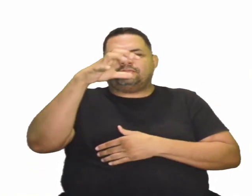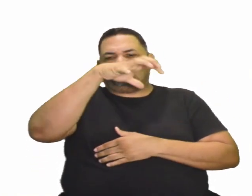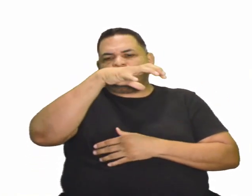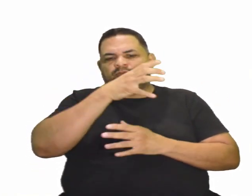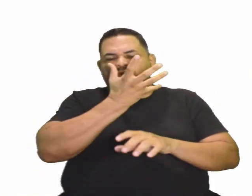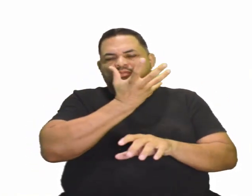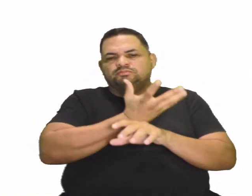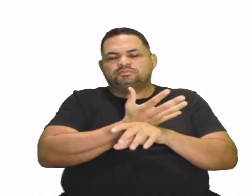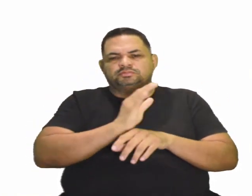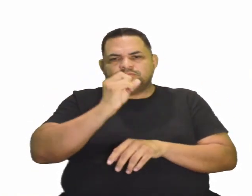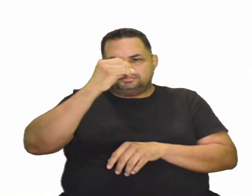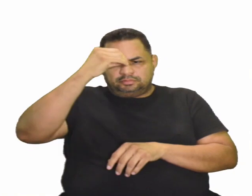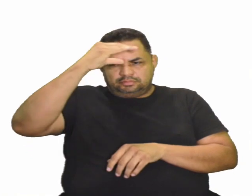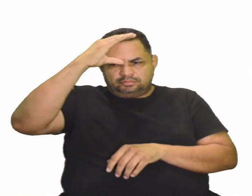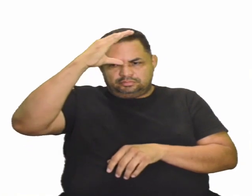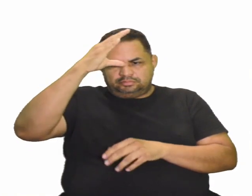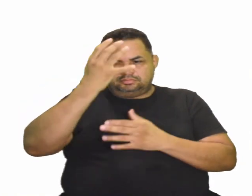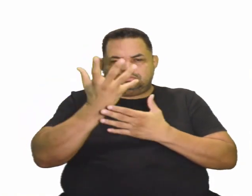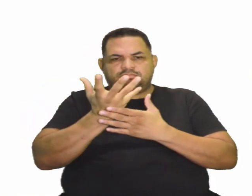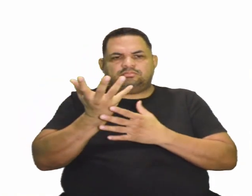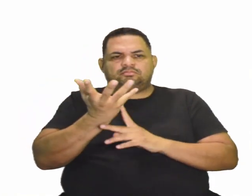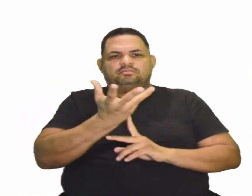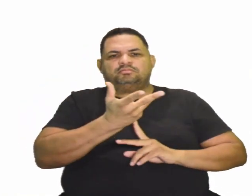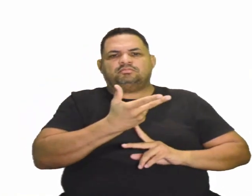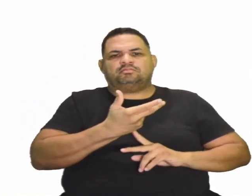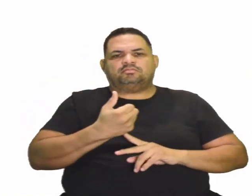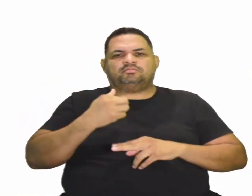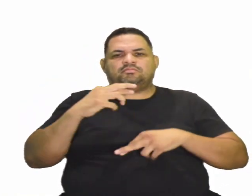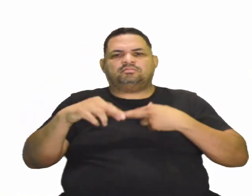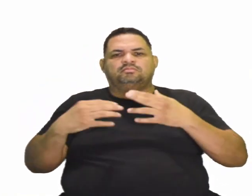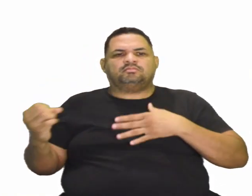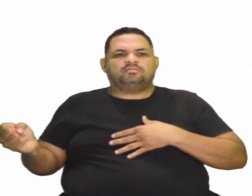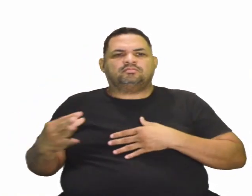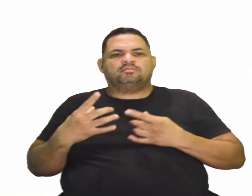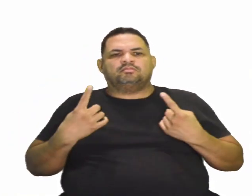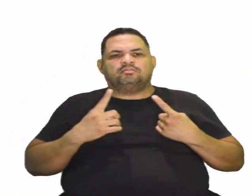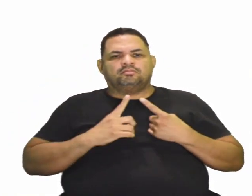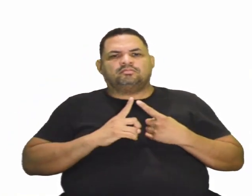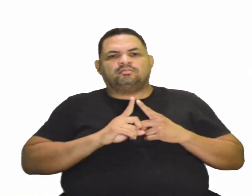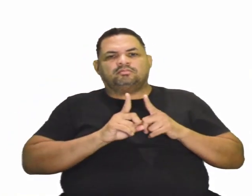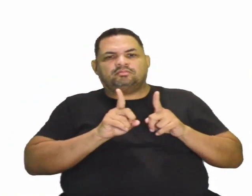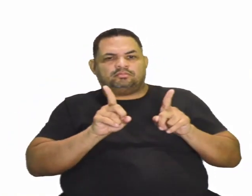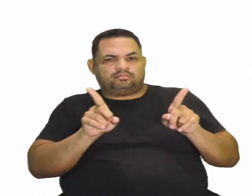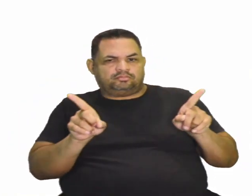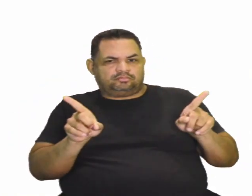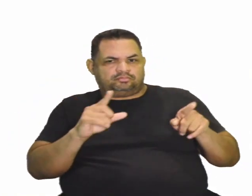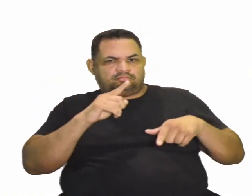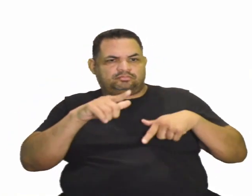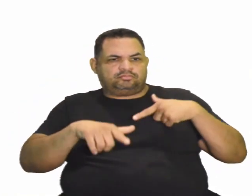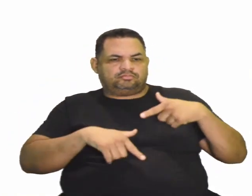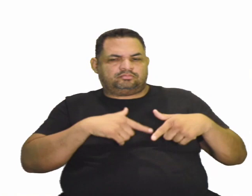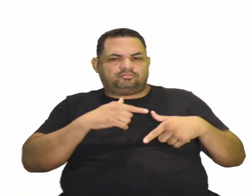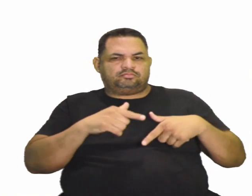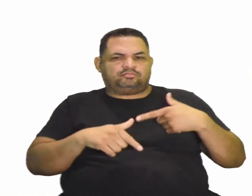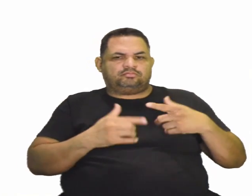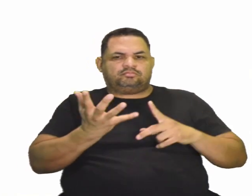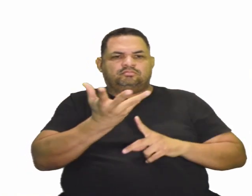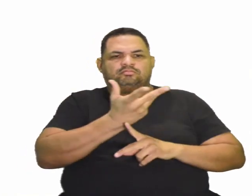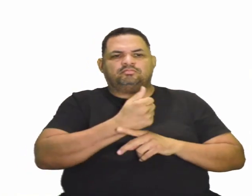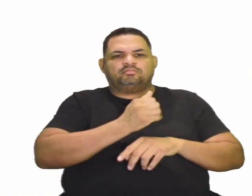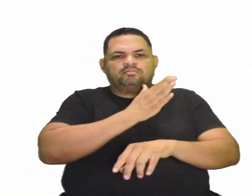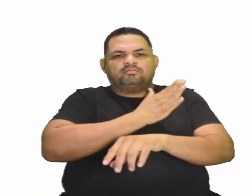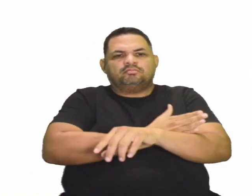conhecimento. Então, a arte renascentista surge em oposição ao que foi produzido pelos artistas